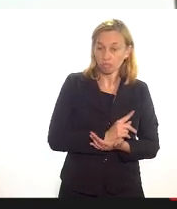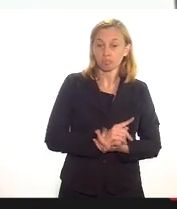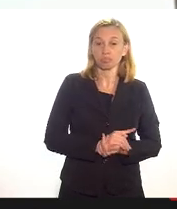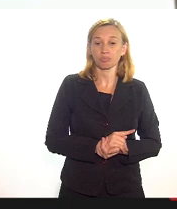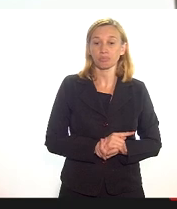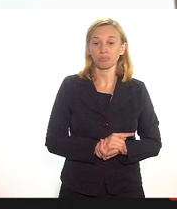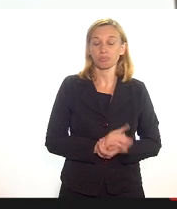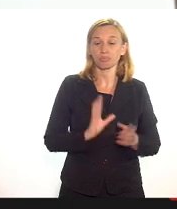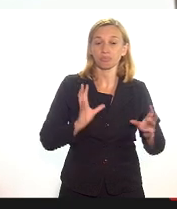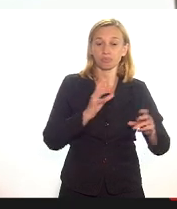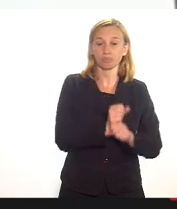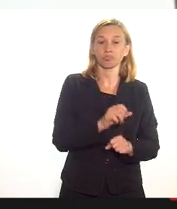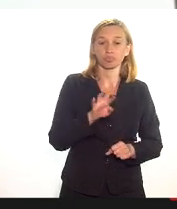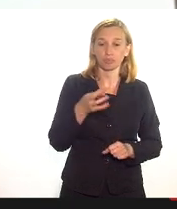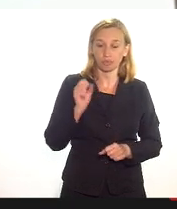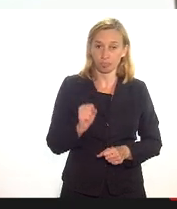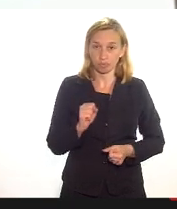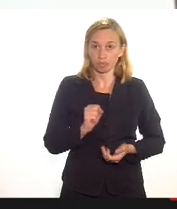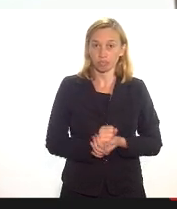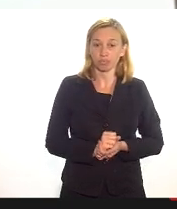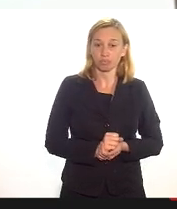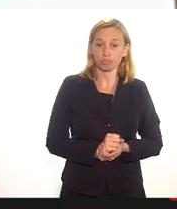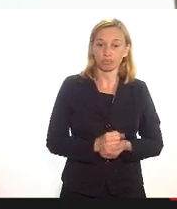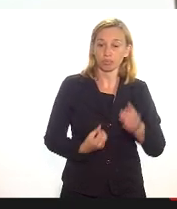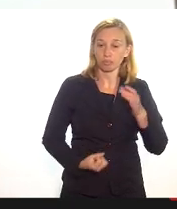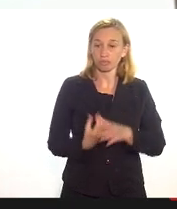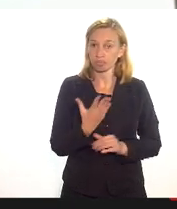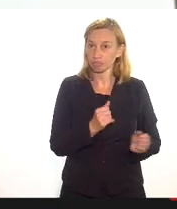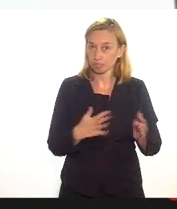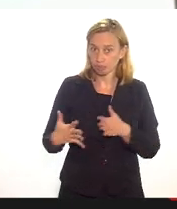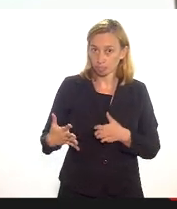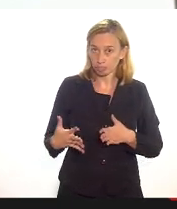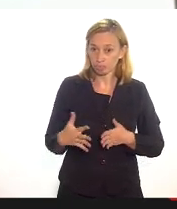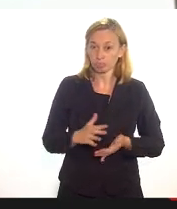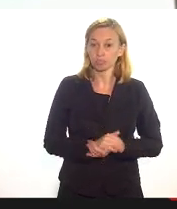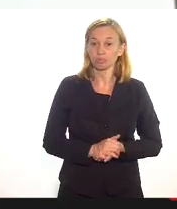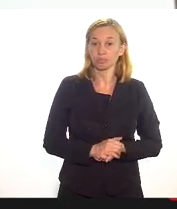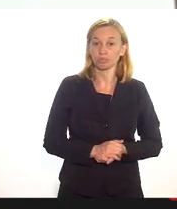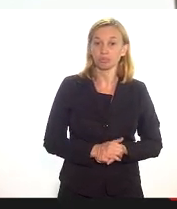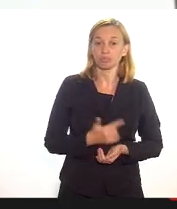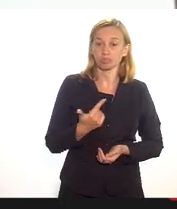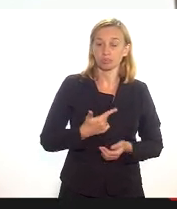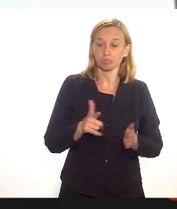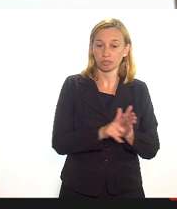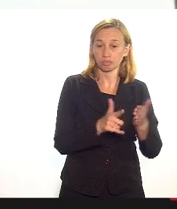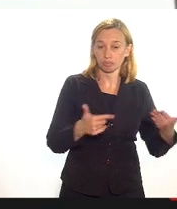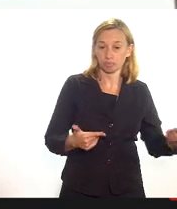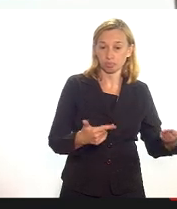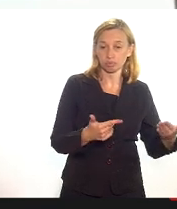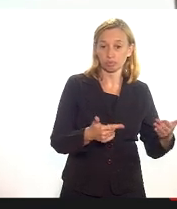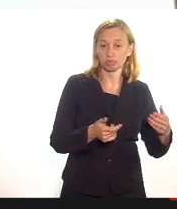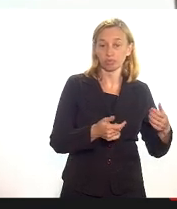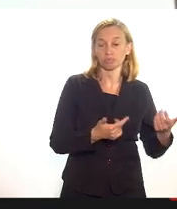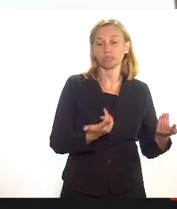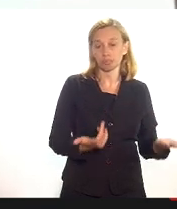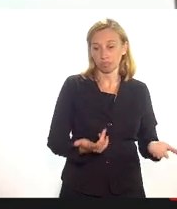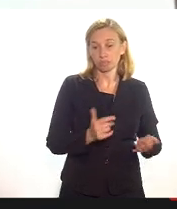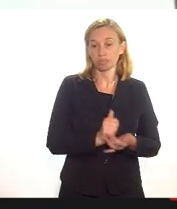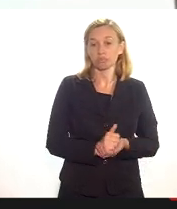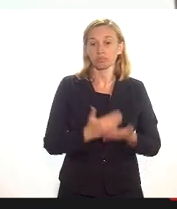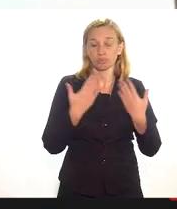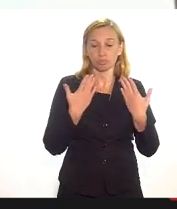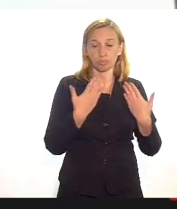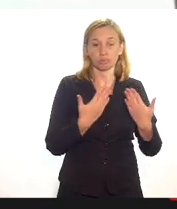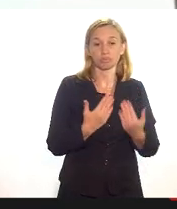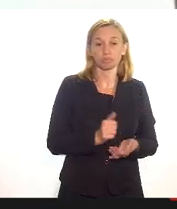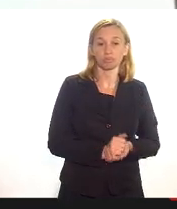irregularidade no cálculo de royalties sobre a produção, segundo matéria jornalística publicizada em 31 de